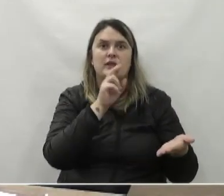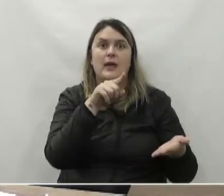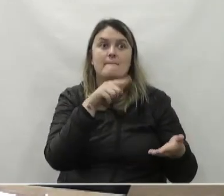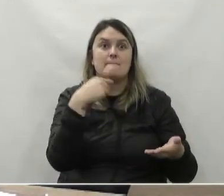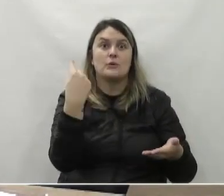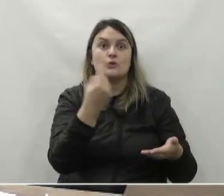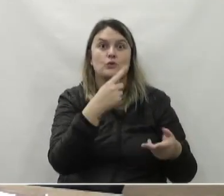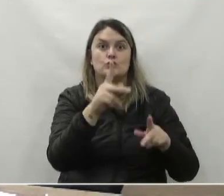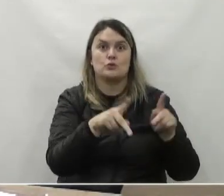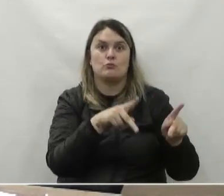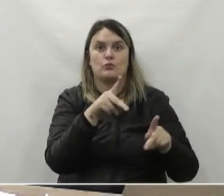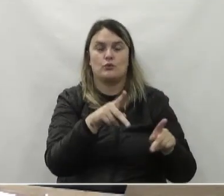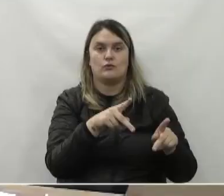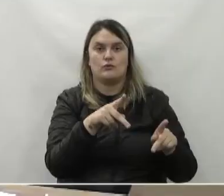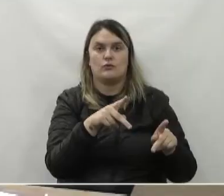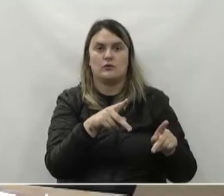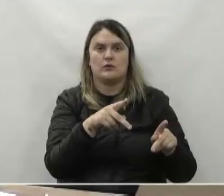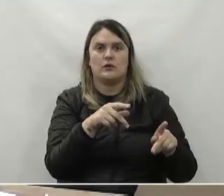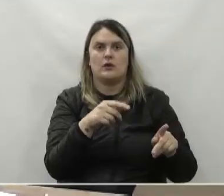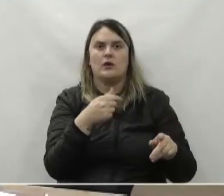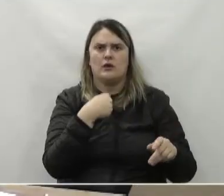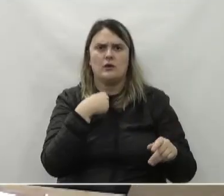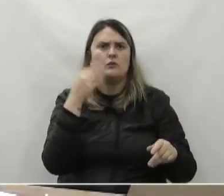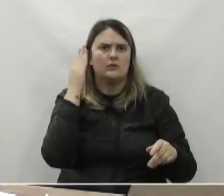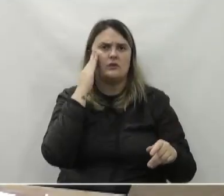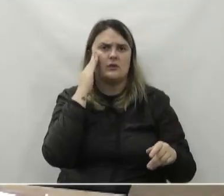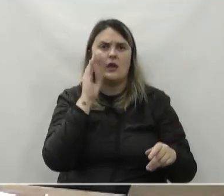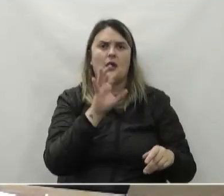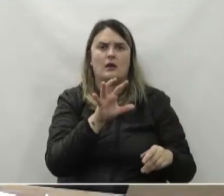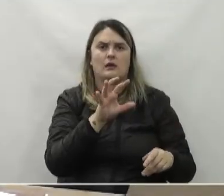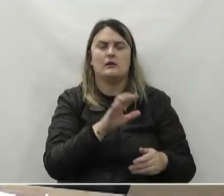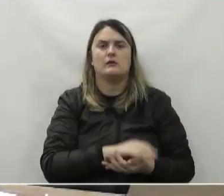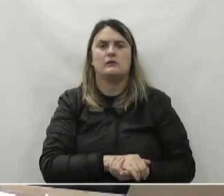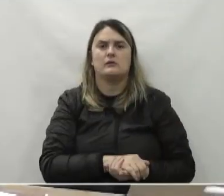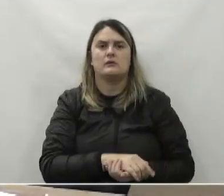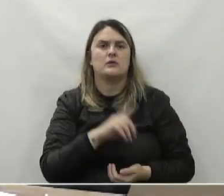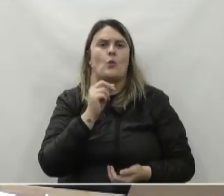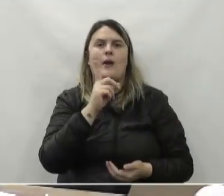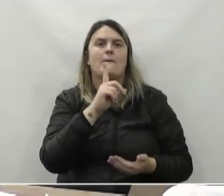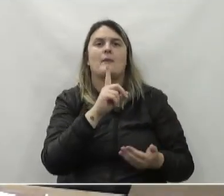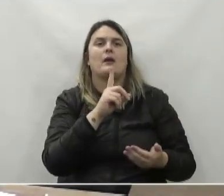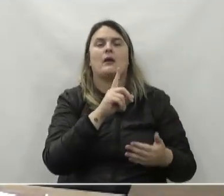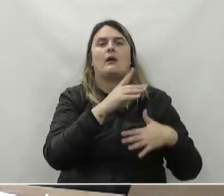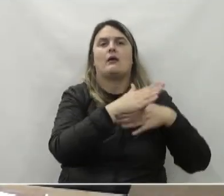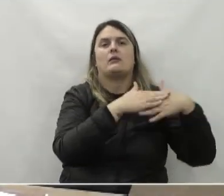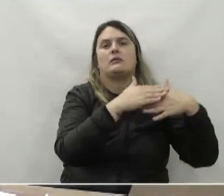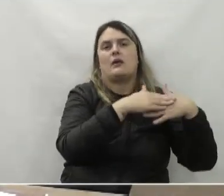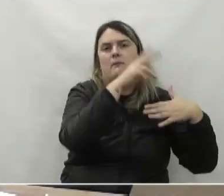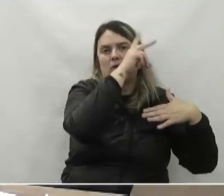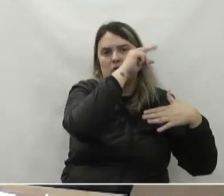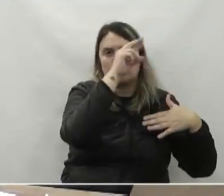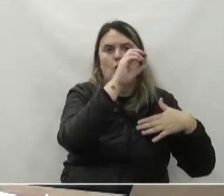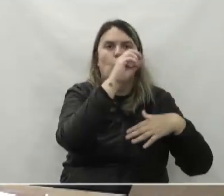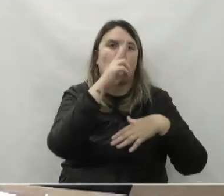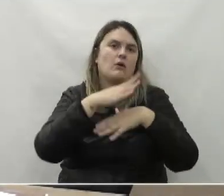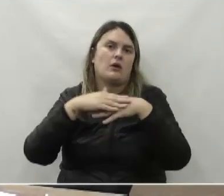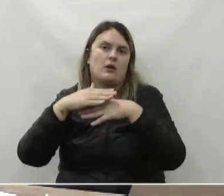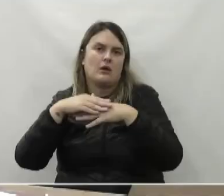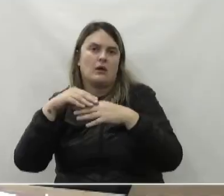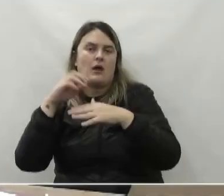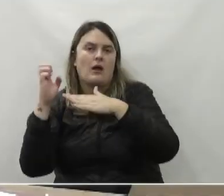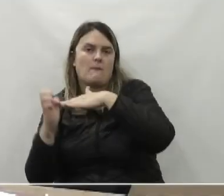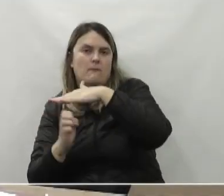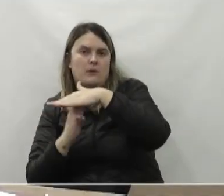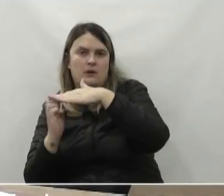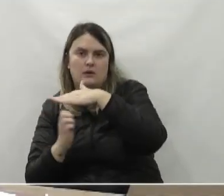Vitória. Eu, pelo menos, entendo assim. Não é para agradar o Poder Executivo, não é